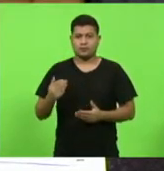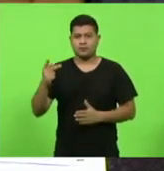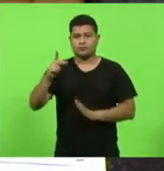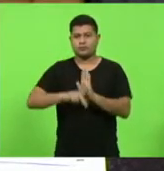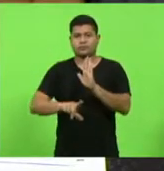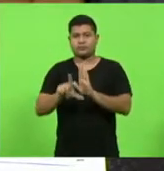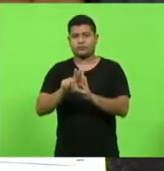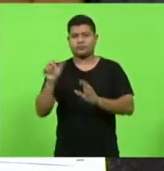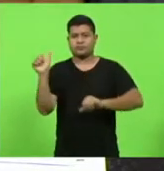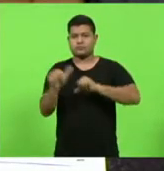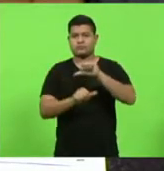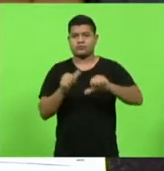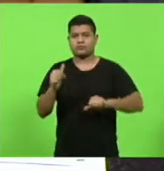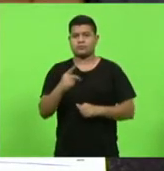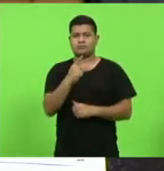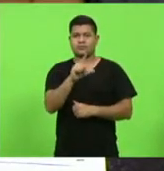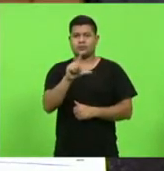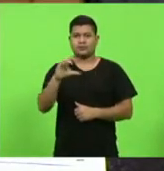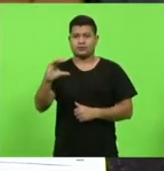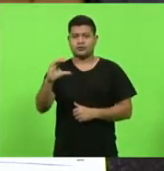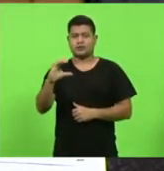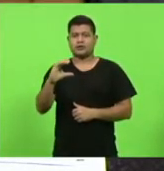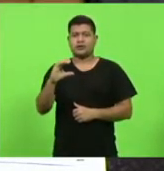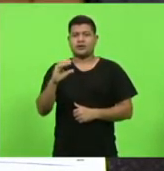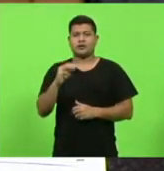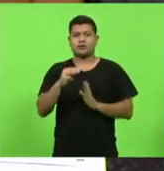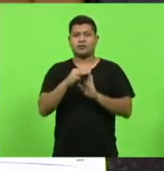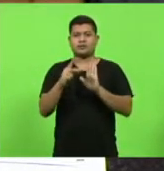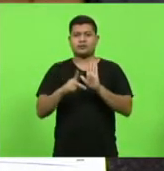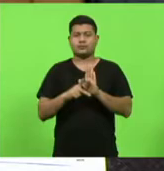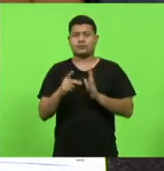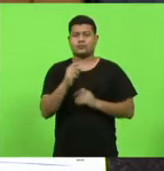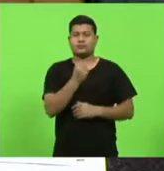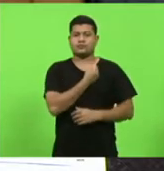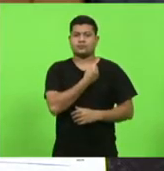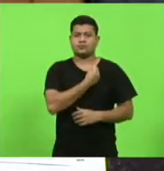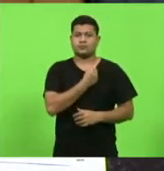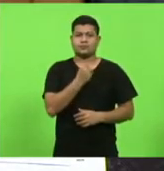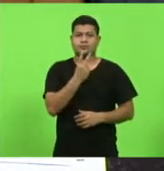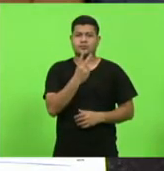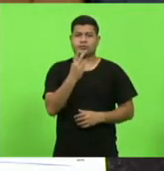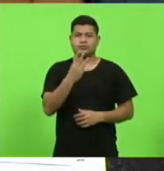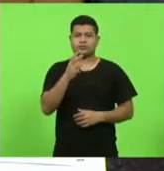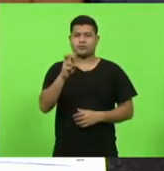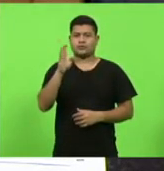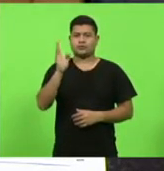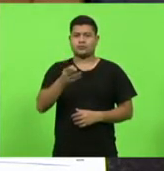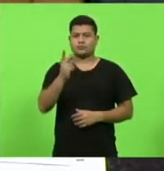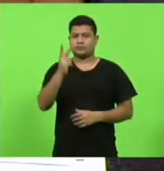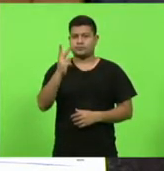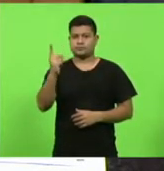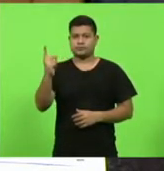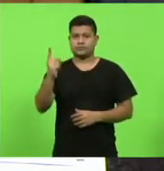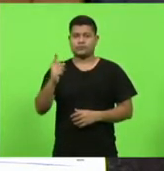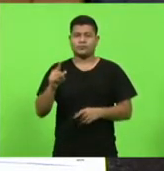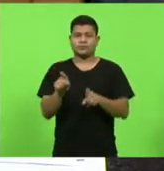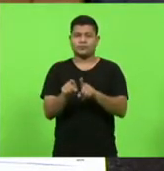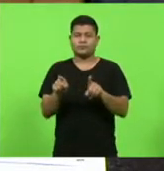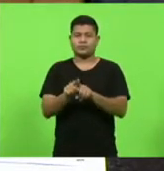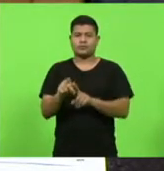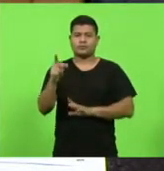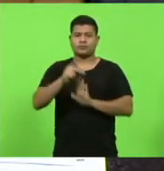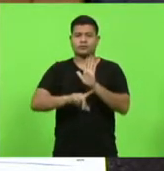em lei de medida provisória número 235 de 2021 e projeto de